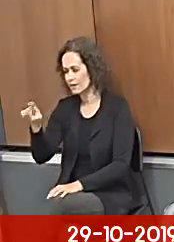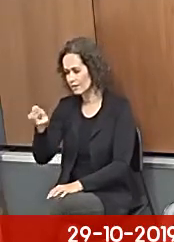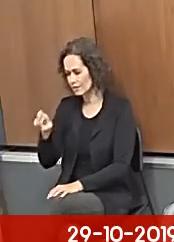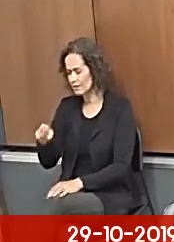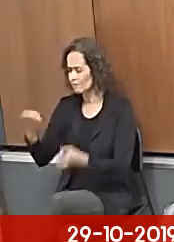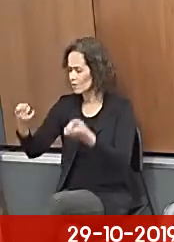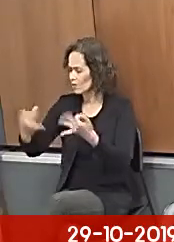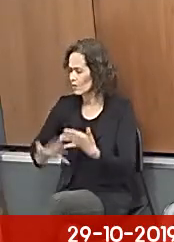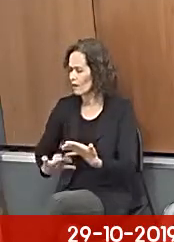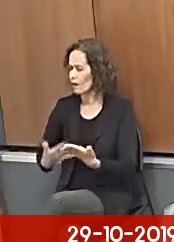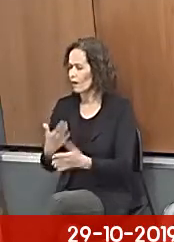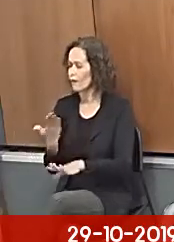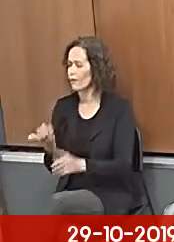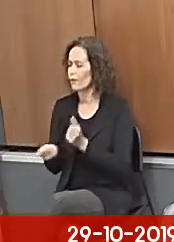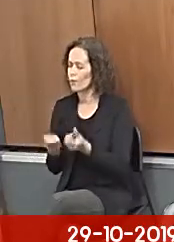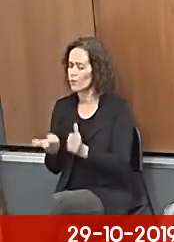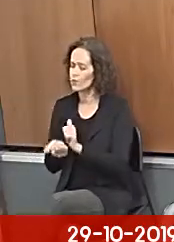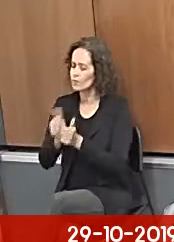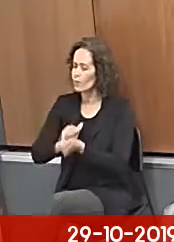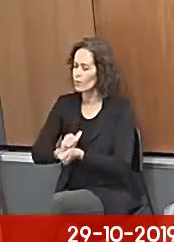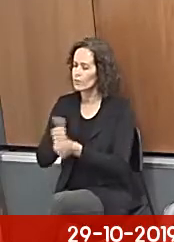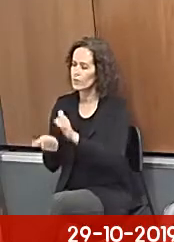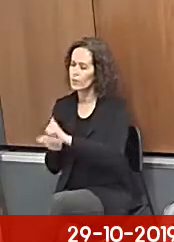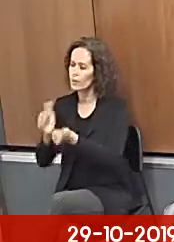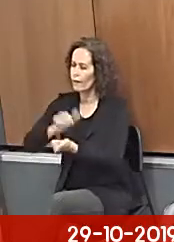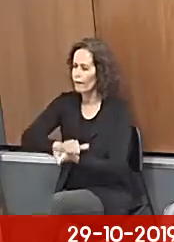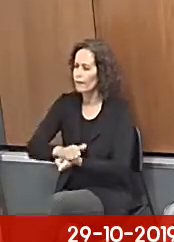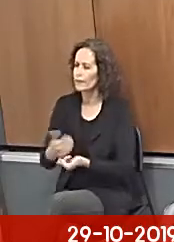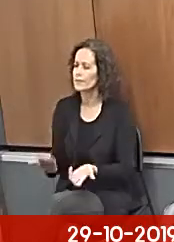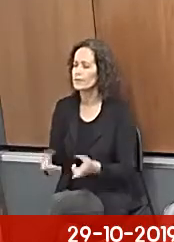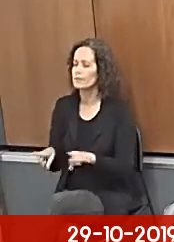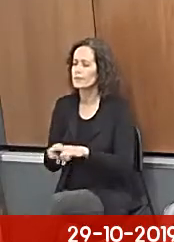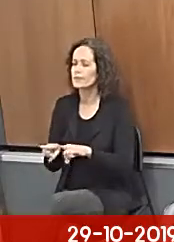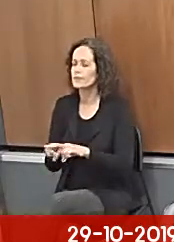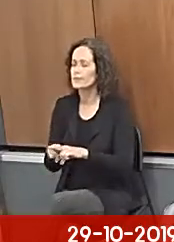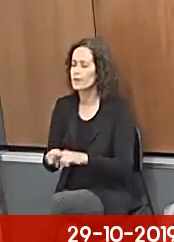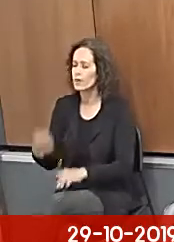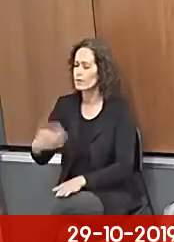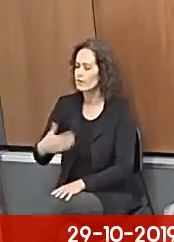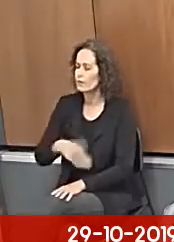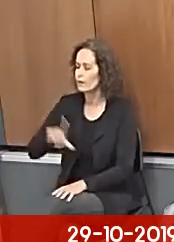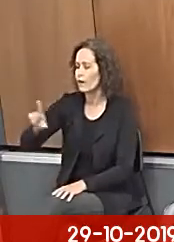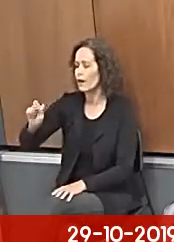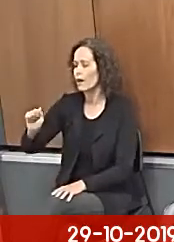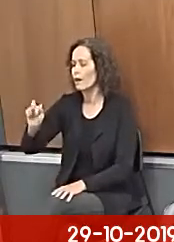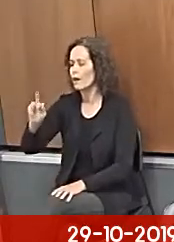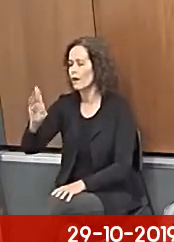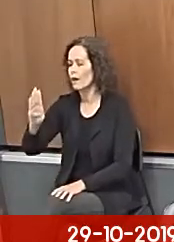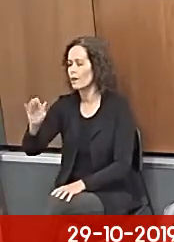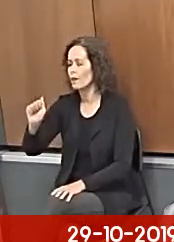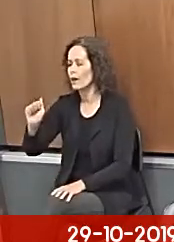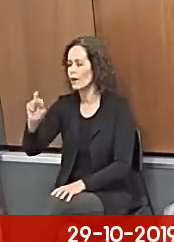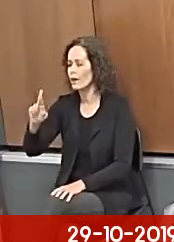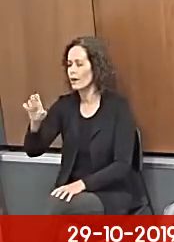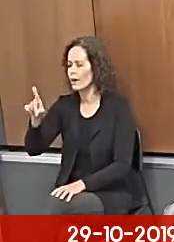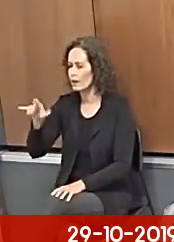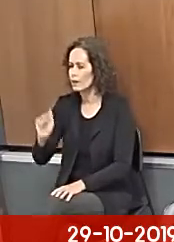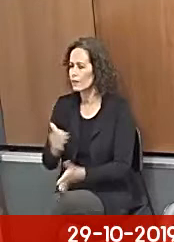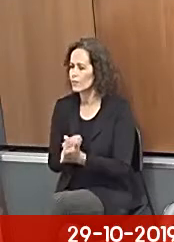Mais alguns dos momentos marcantes foi quando o Atlético abriu o Labareda para o Campeonato Mineiro nosso, que a gente achou que ia começar uma parceria ali, mas